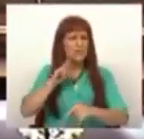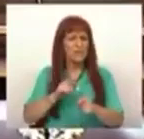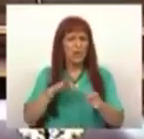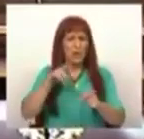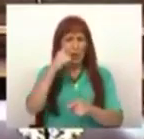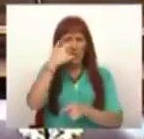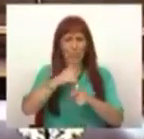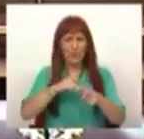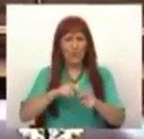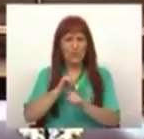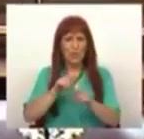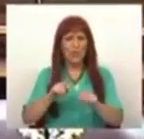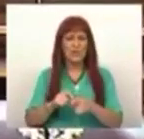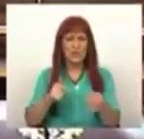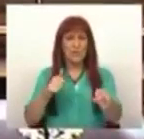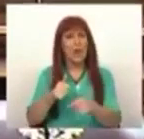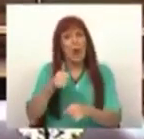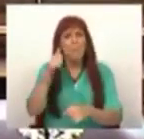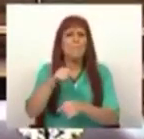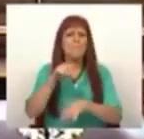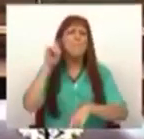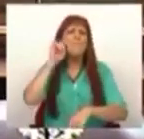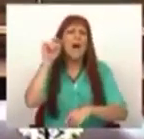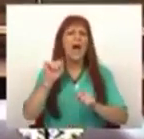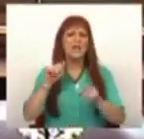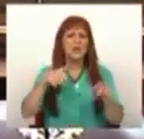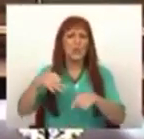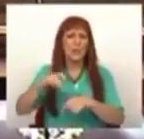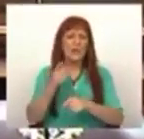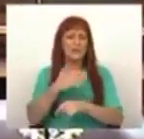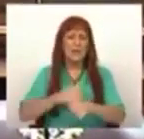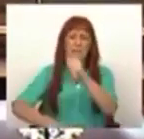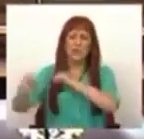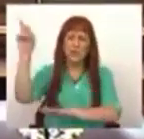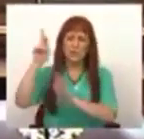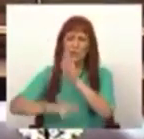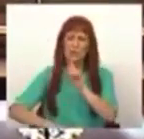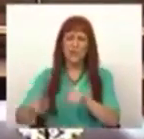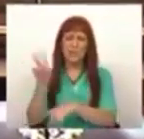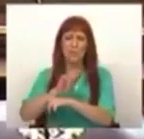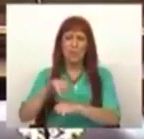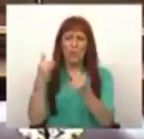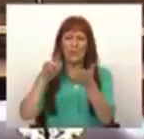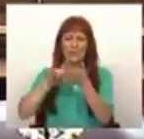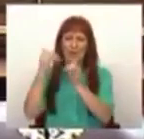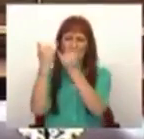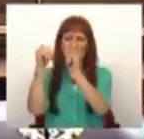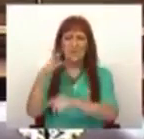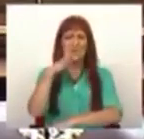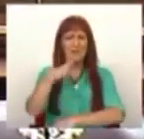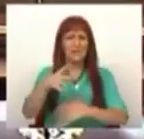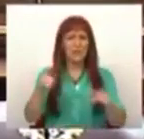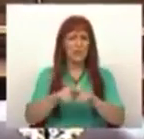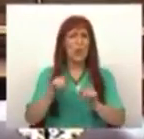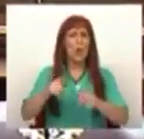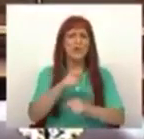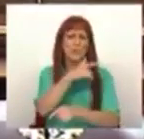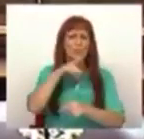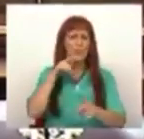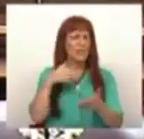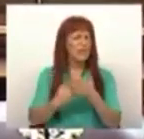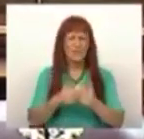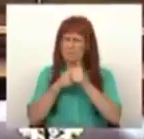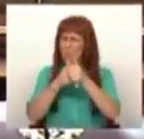Civil para aí colocar bois do Partido Socialista. Na semana passada, o relatório do Observatório Técnico Independente diz que o que foi prometido não